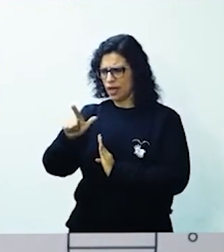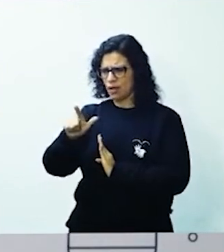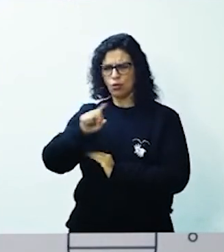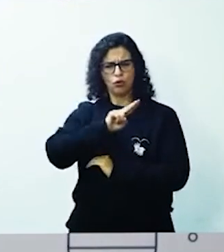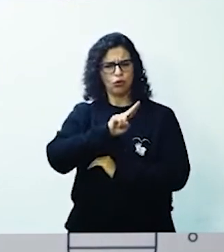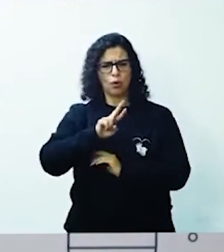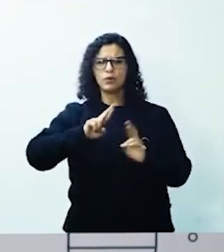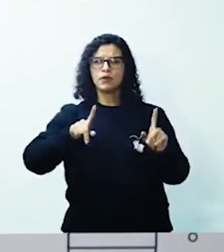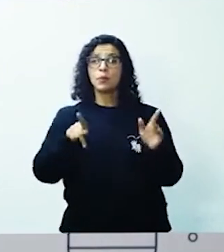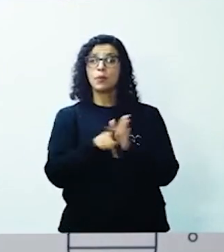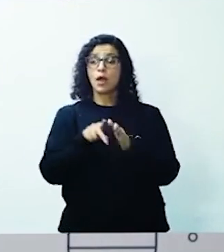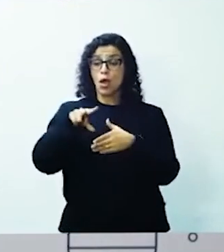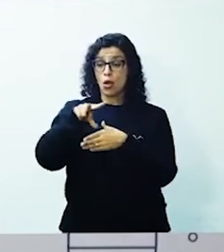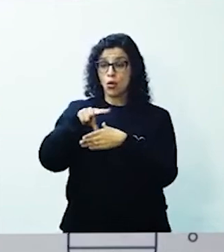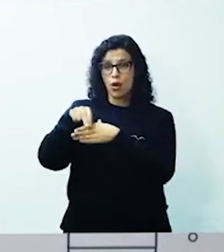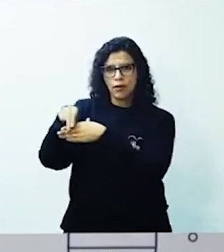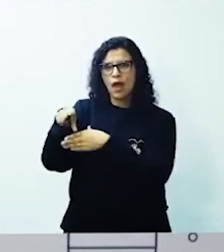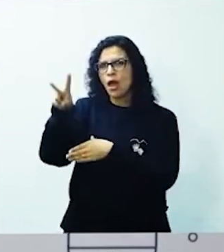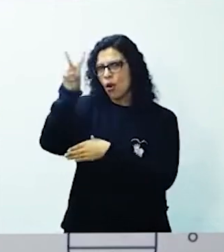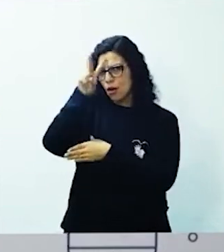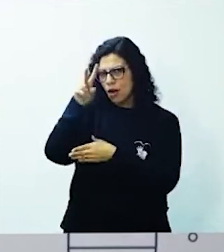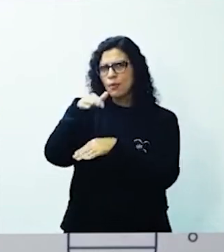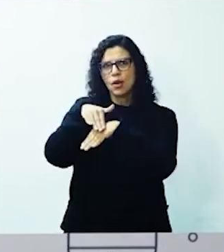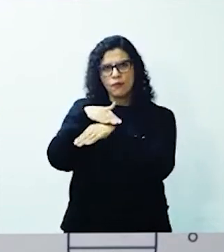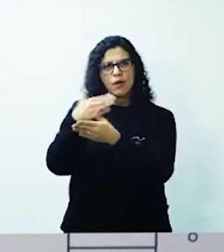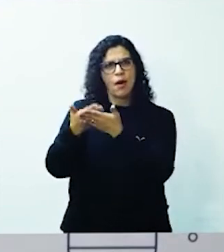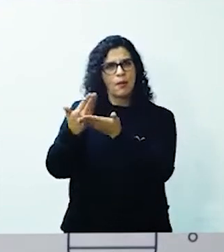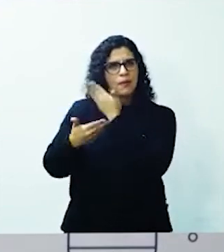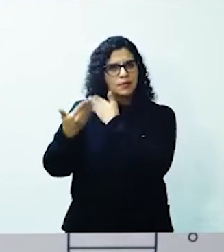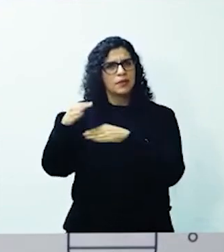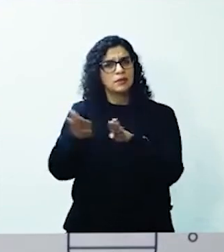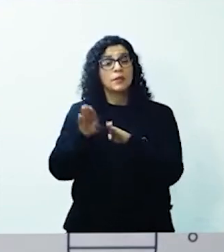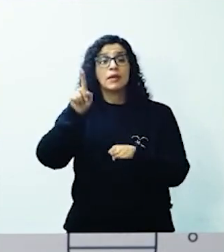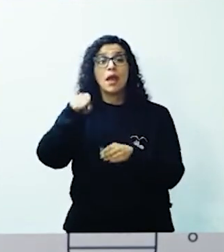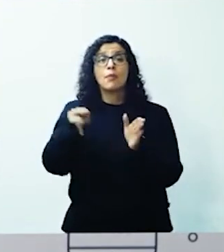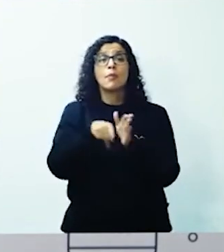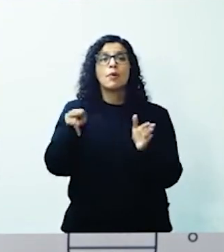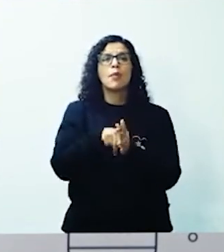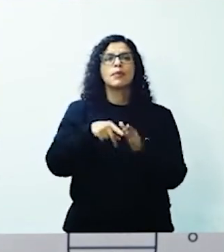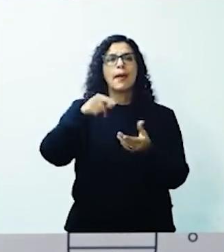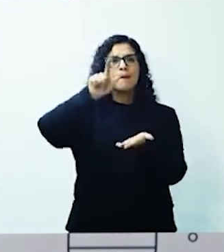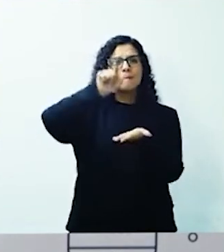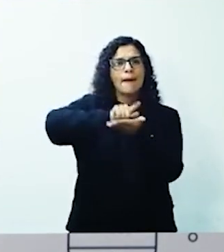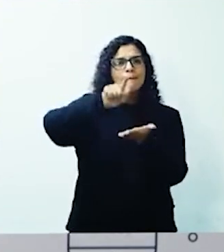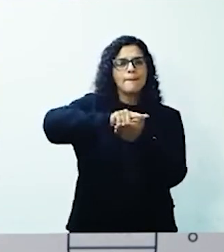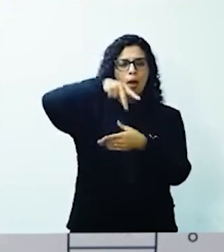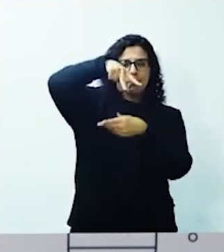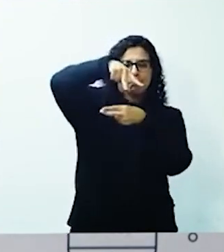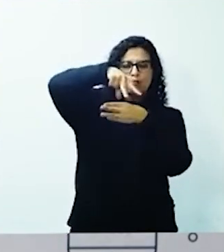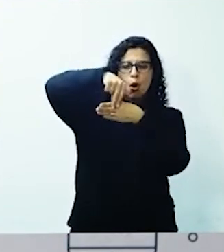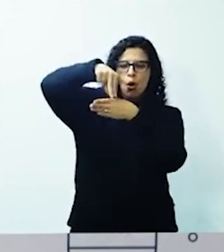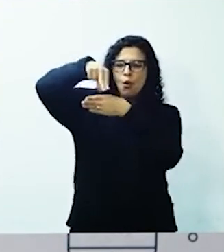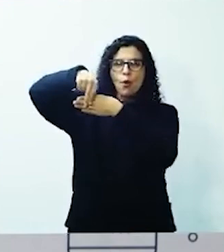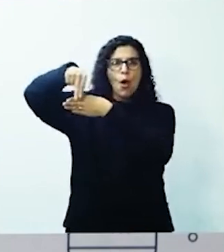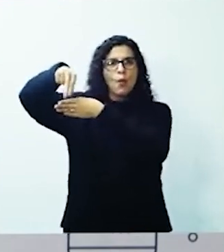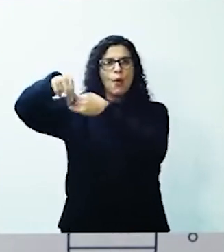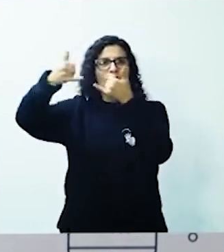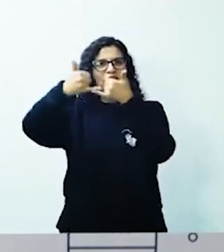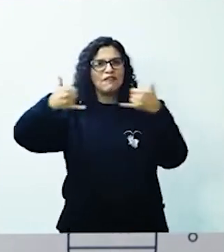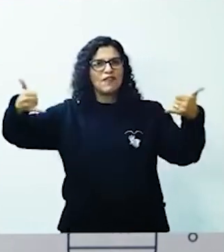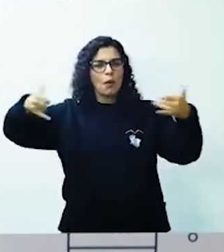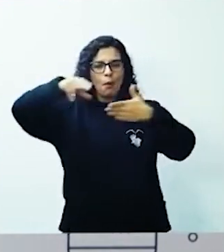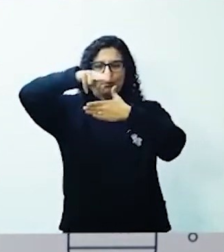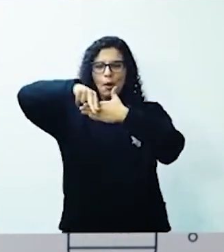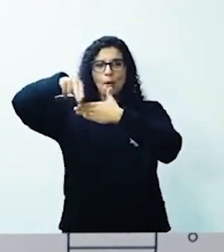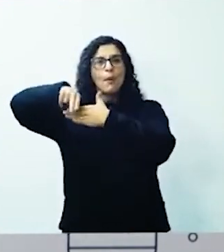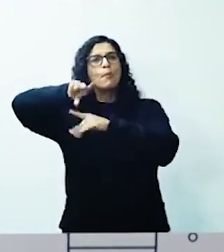nome? Porque os cordéis, lembra que a gente já conversou? Eles eram o quê? Pendurados mesmo em varais, na corda. Por